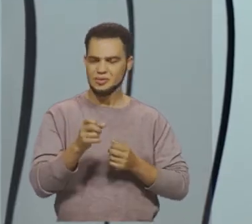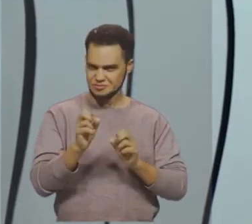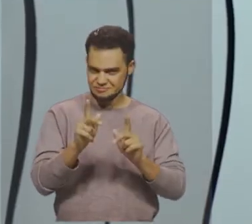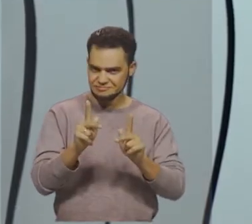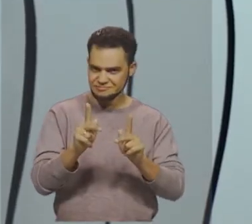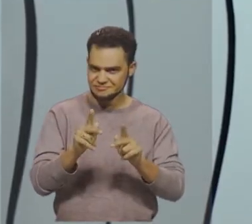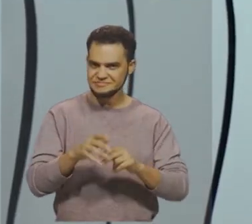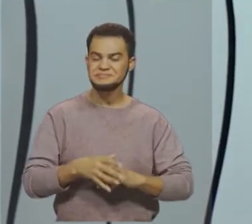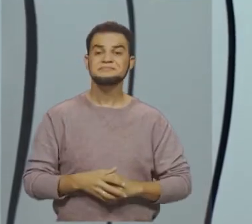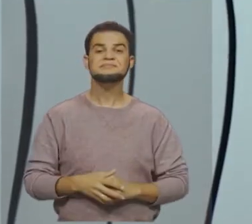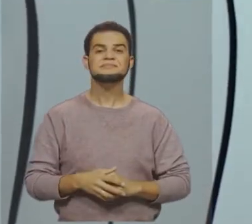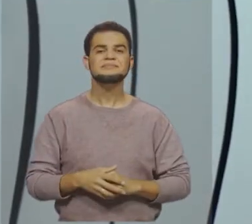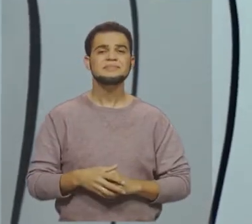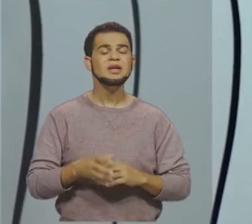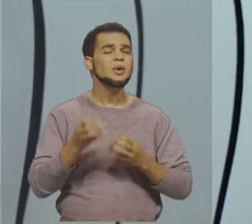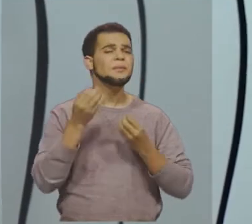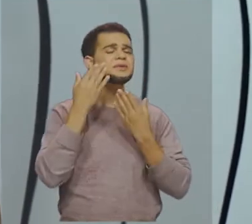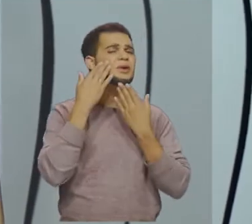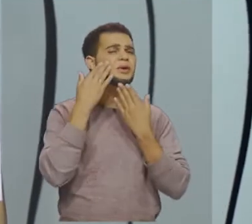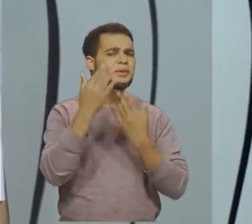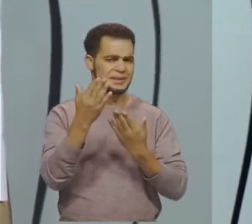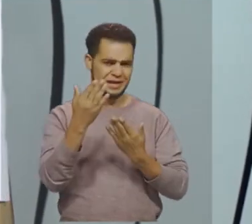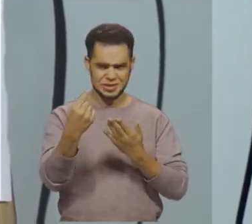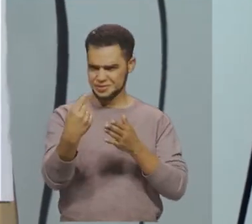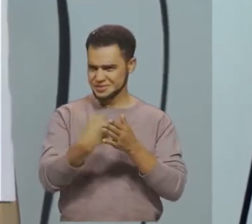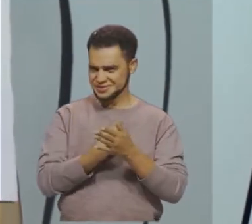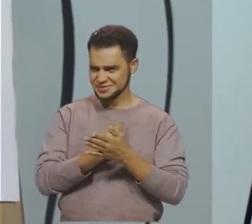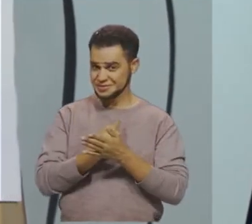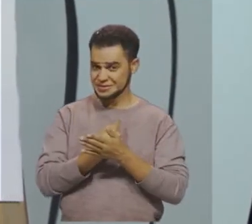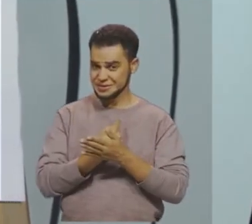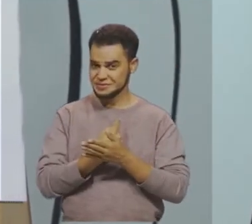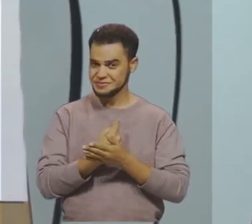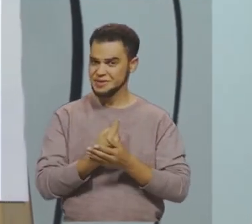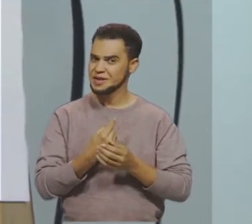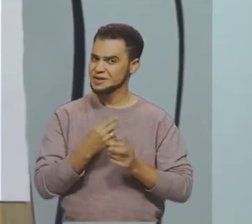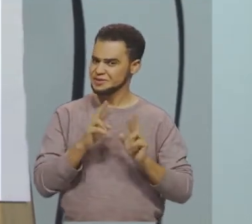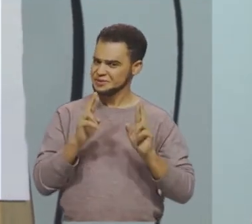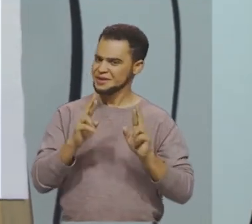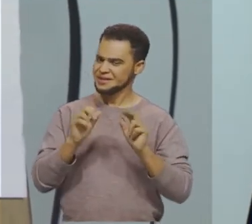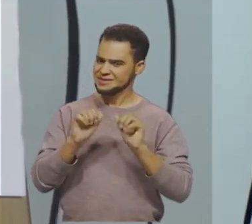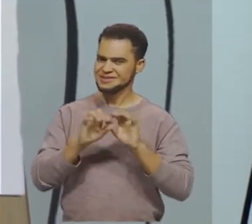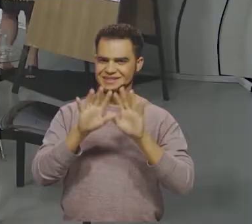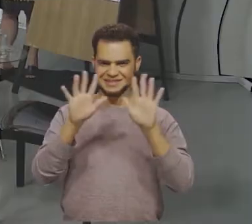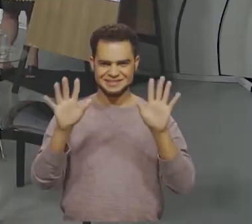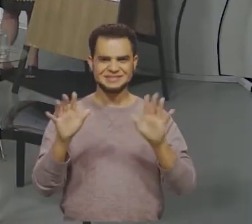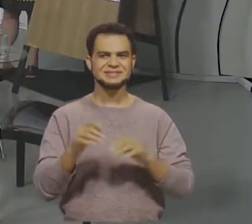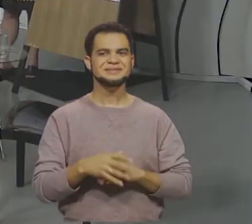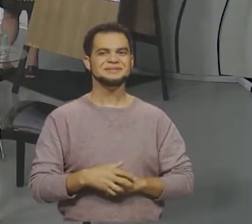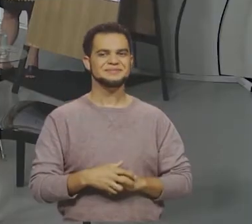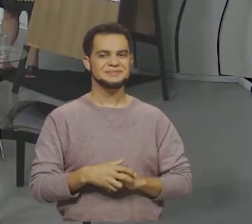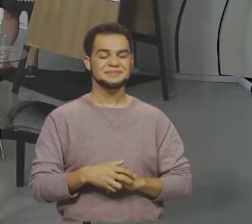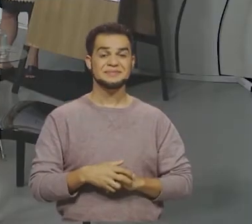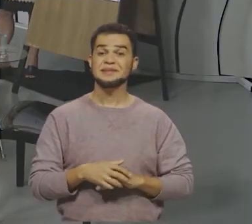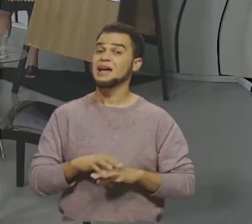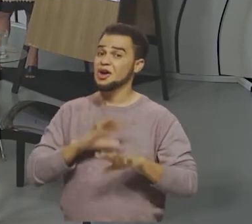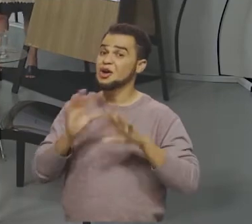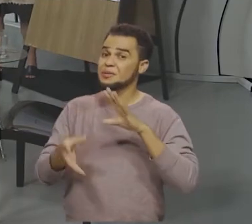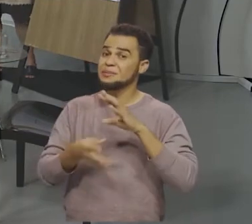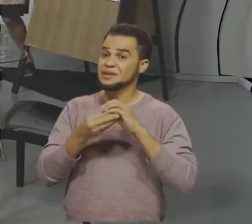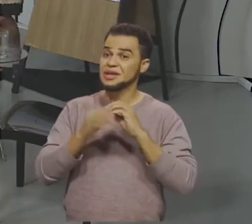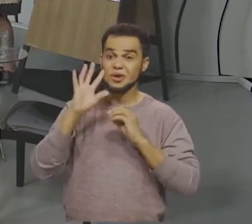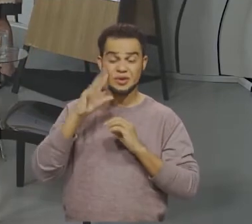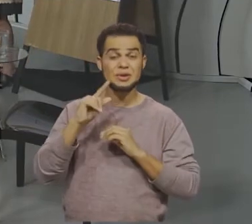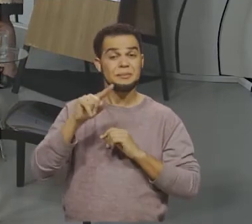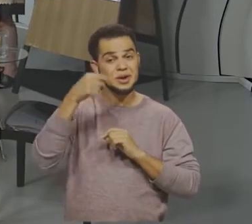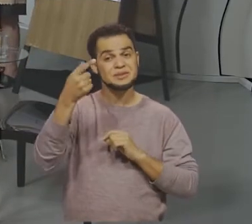gente? Bom, muito obrigada pela pergunta, né? Espero que tenha esclarecido. Só complementando, acho que você já respondeu. A próxima